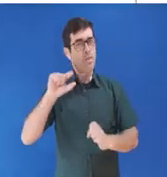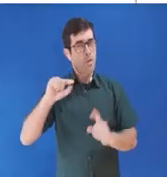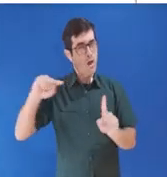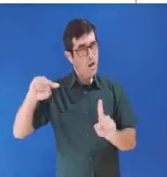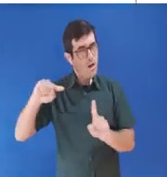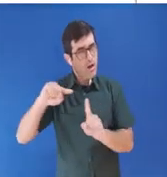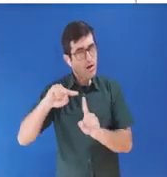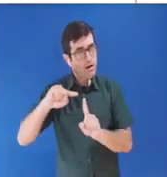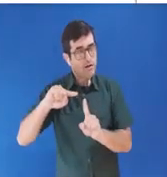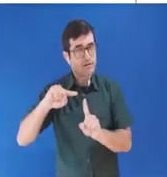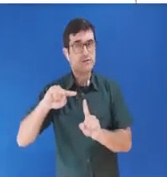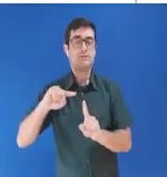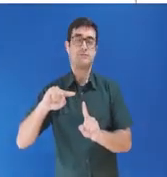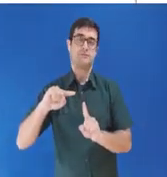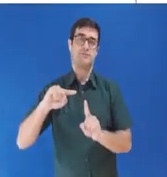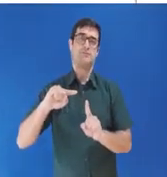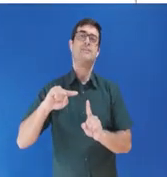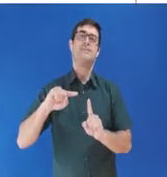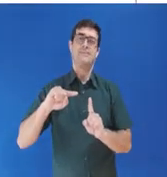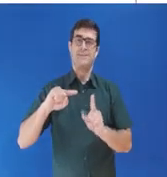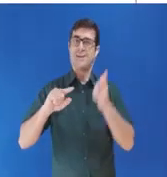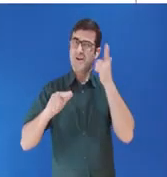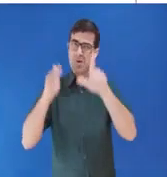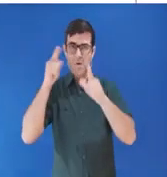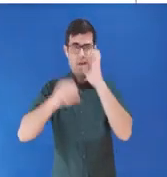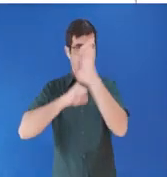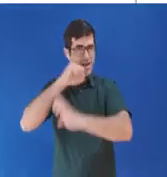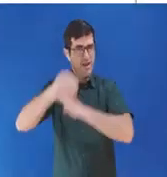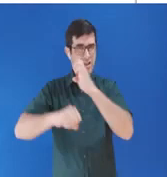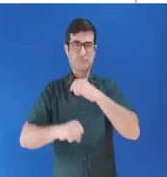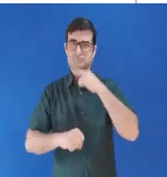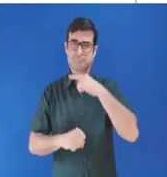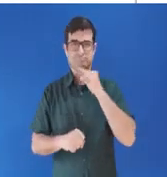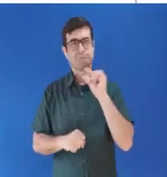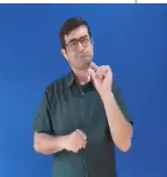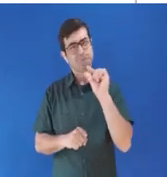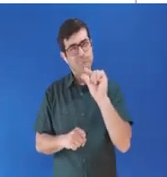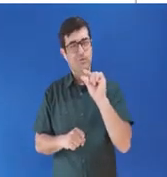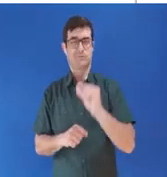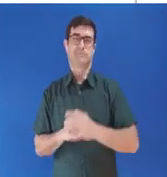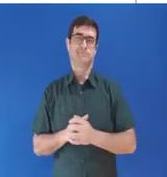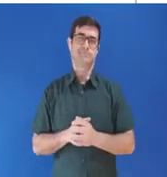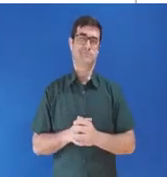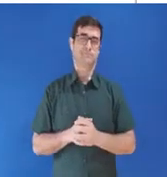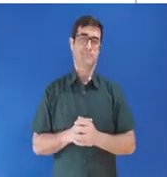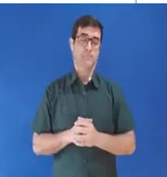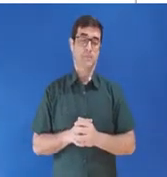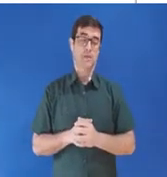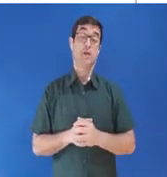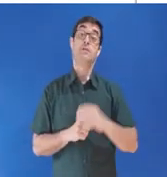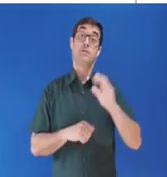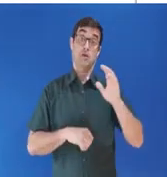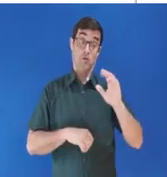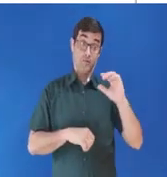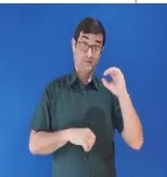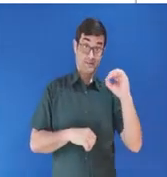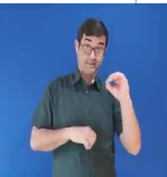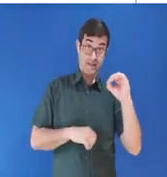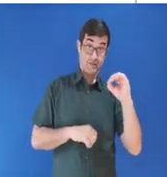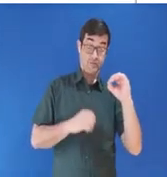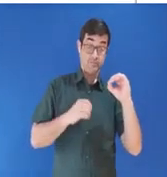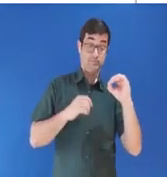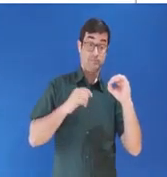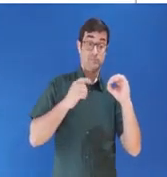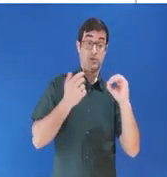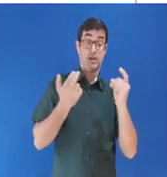eletrônica, menor a tendência de ganhar elétrons. Então, aqui, ele é menor do que zero, ou seja, ele é muito pequeno, porque se